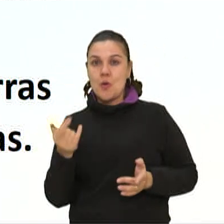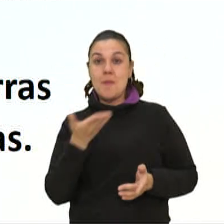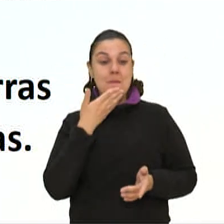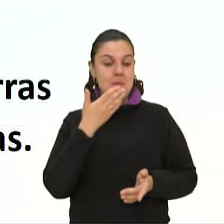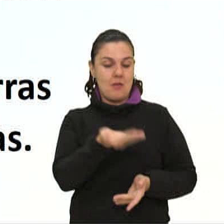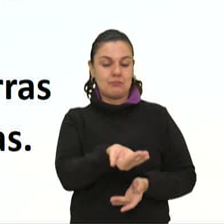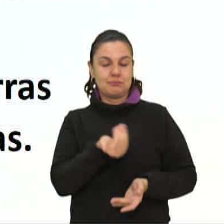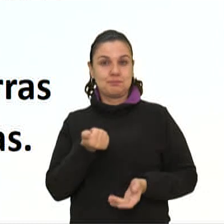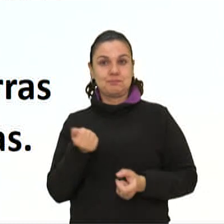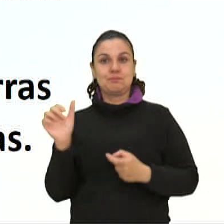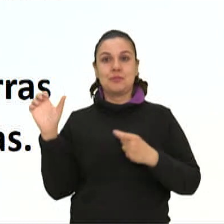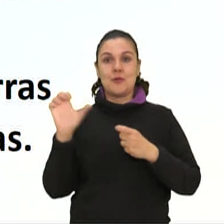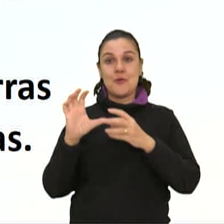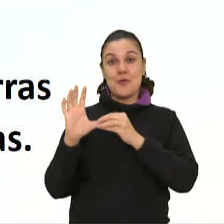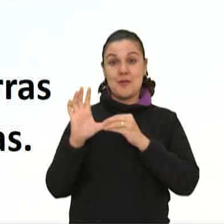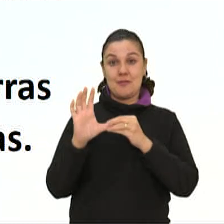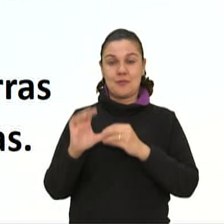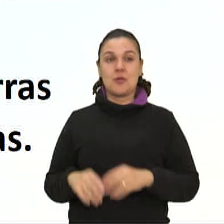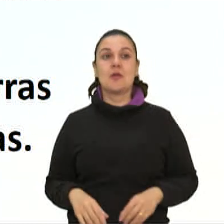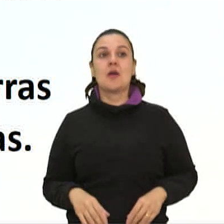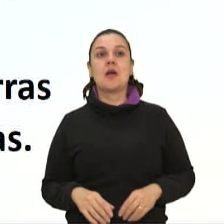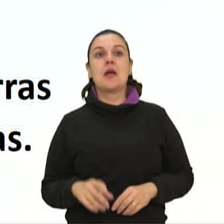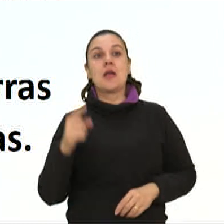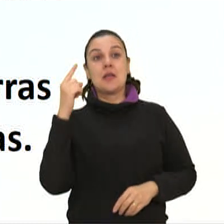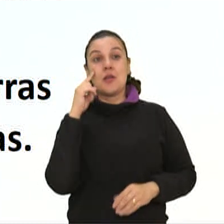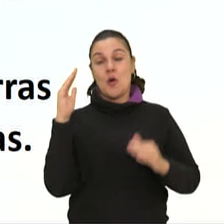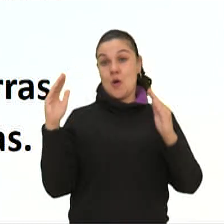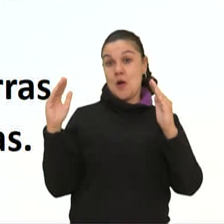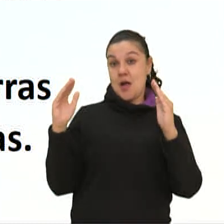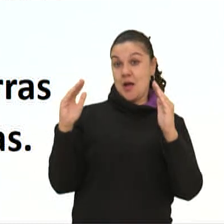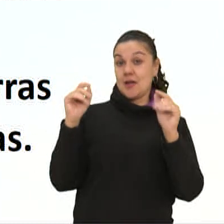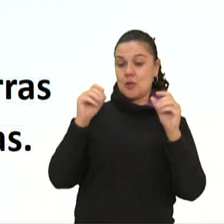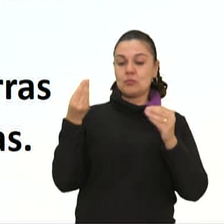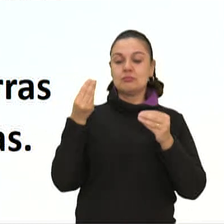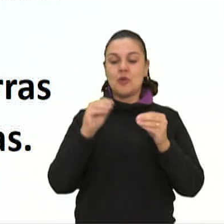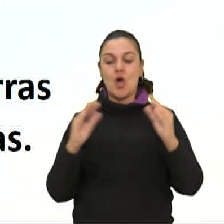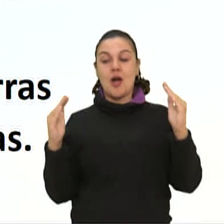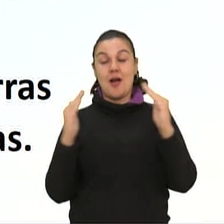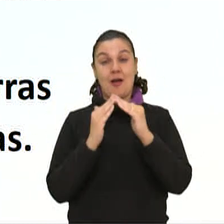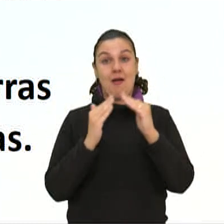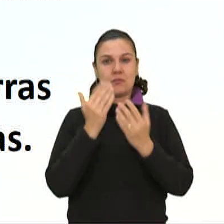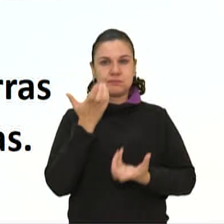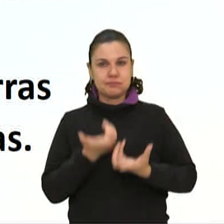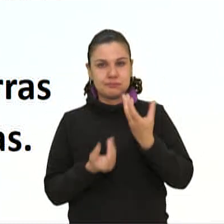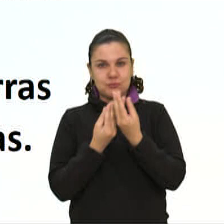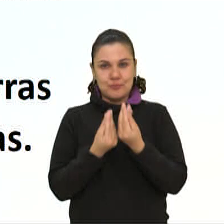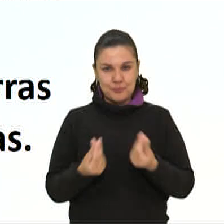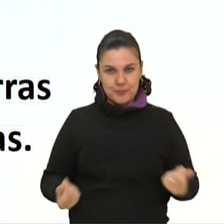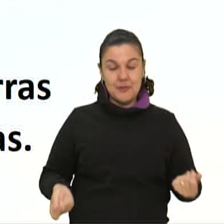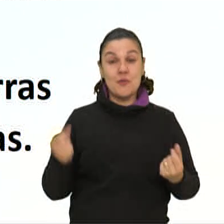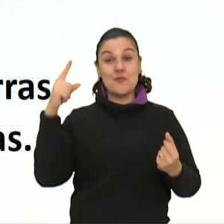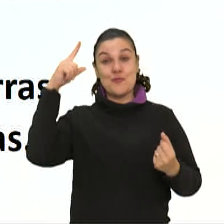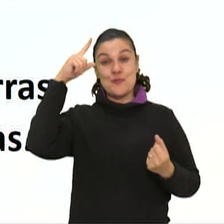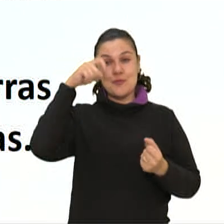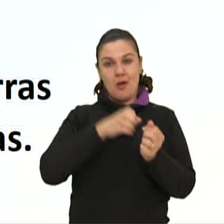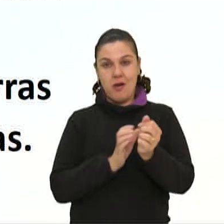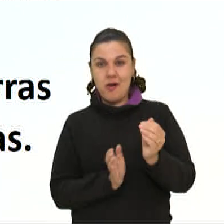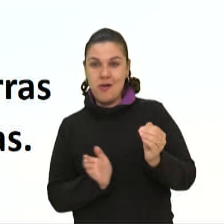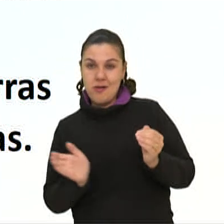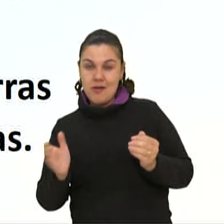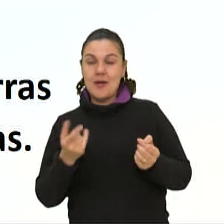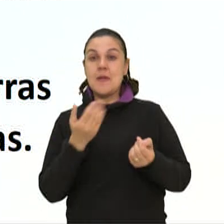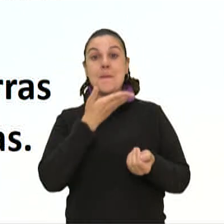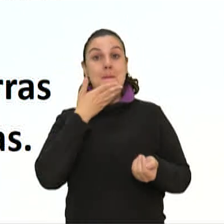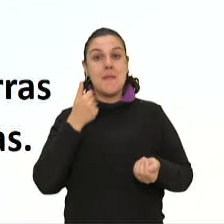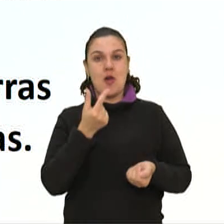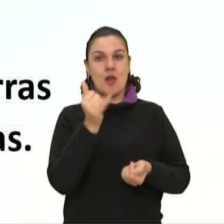quinto. Por isso que eu grifei, anota aí. Casa de fundição, dificultar o contrabando e melhorar a arrecadação do imposto.